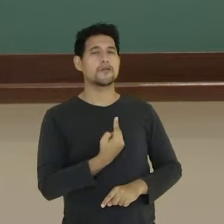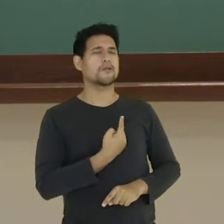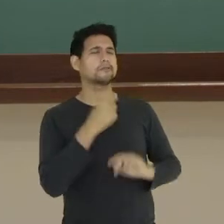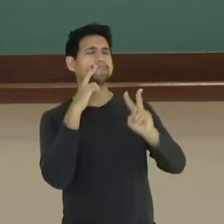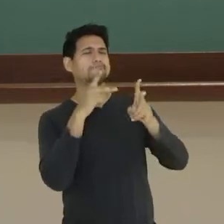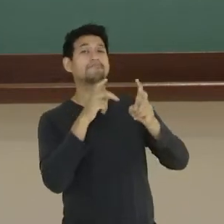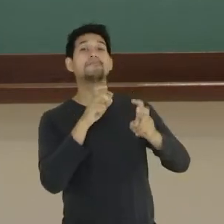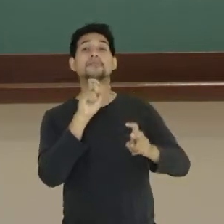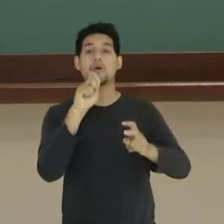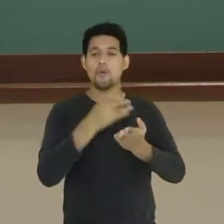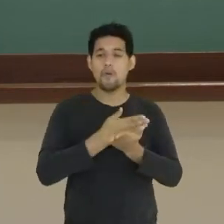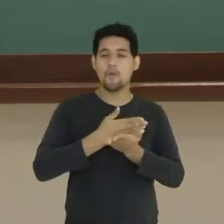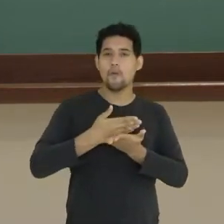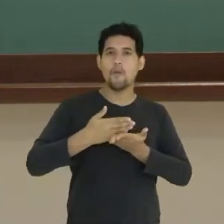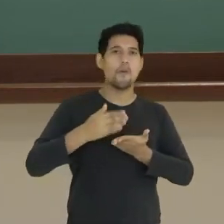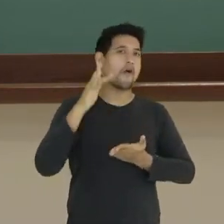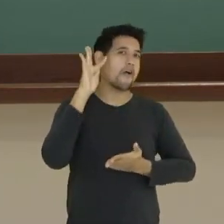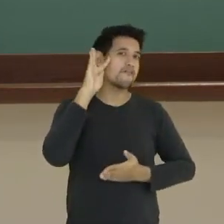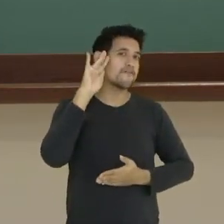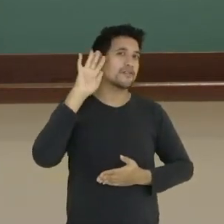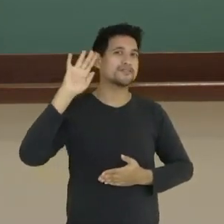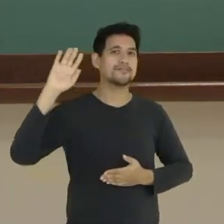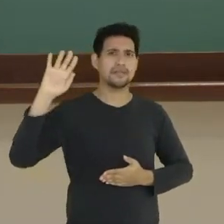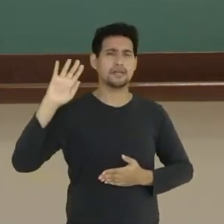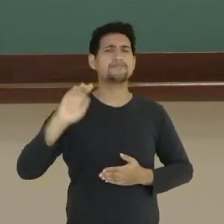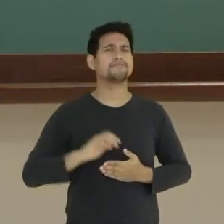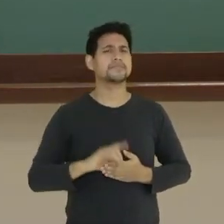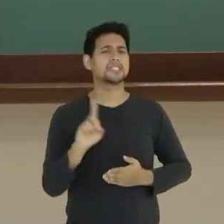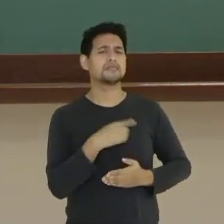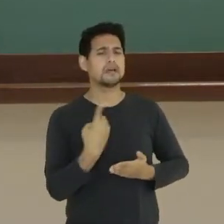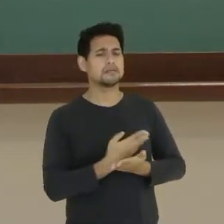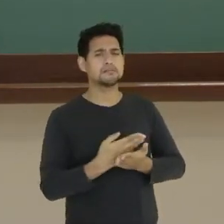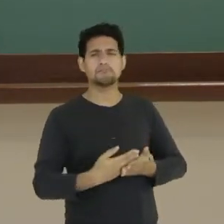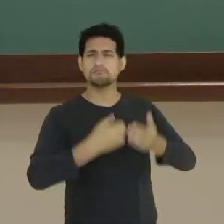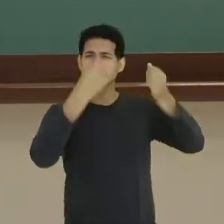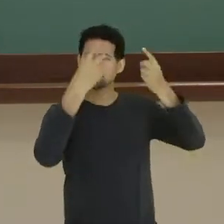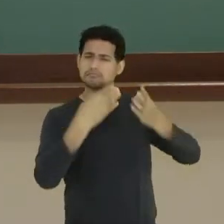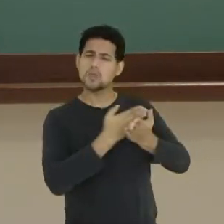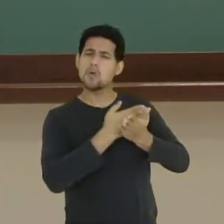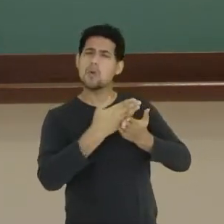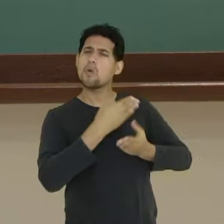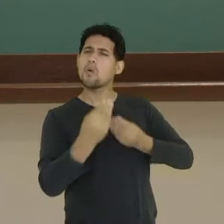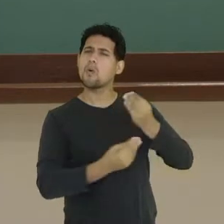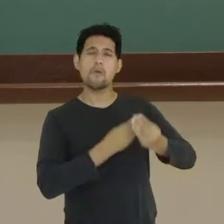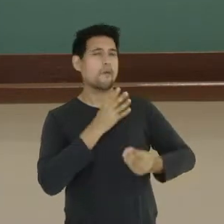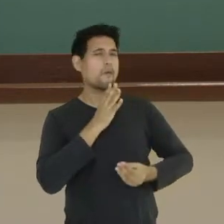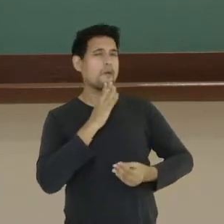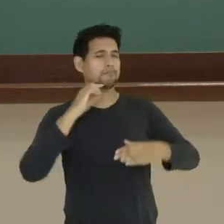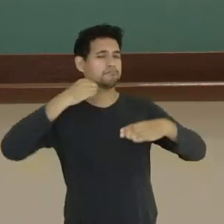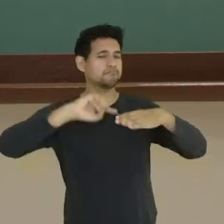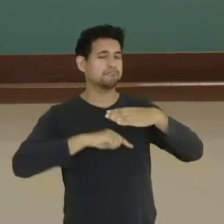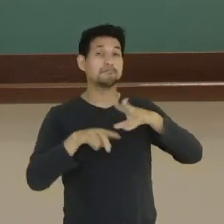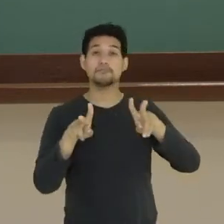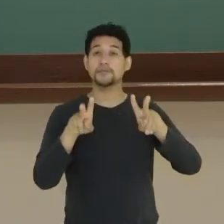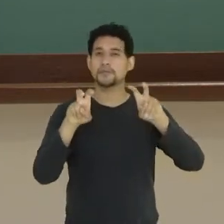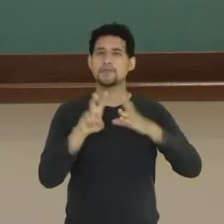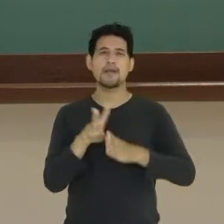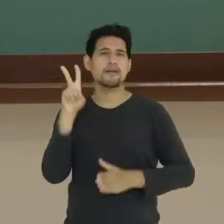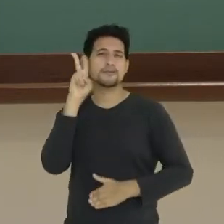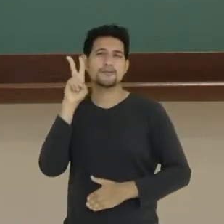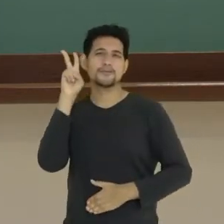o berço da filosofia. Nós vamos falar sobre essa origem, conhecer um pouquinho mais a história